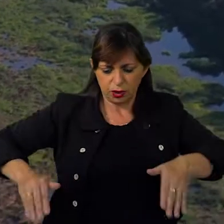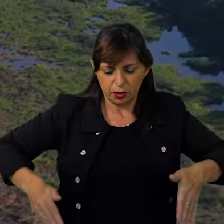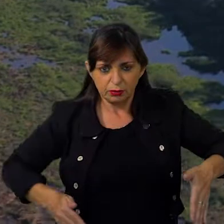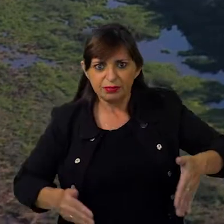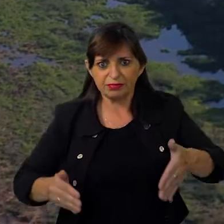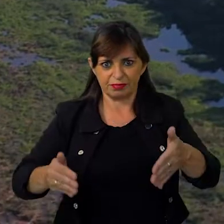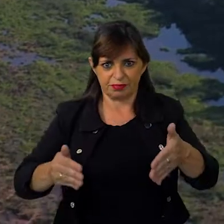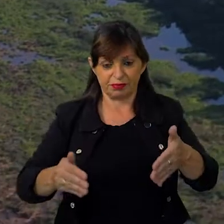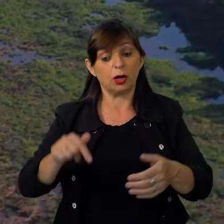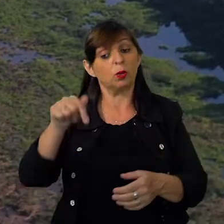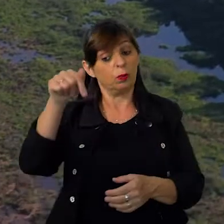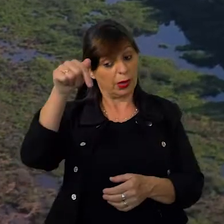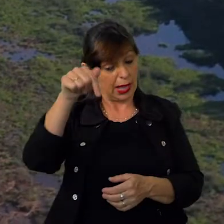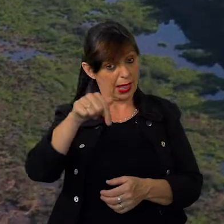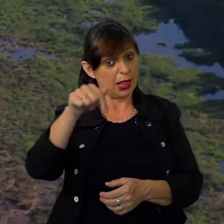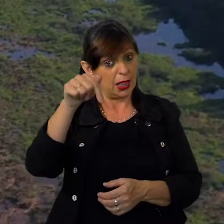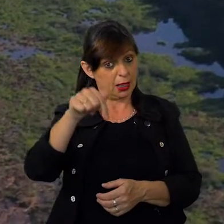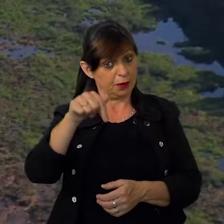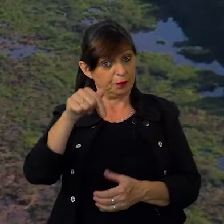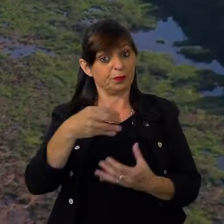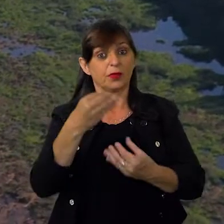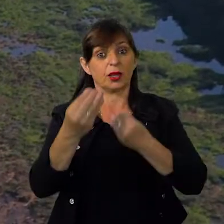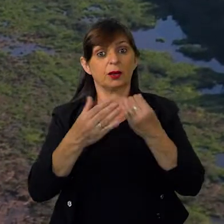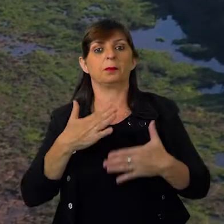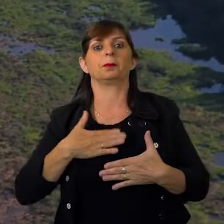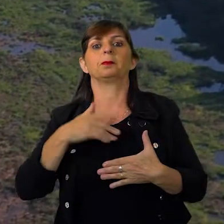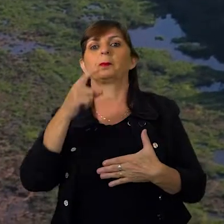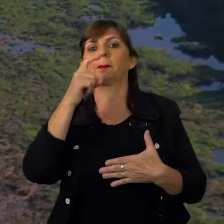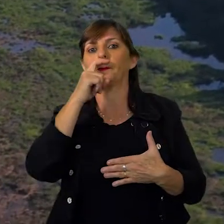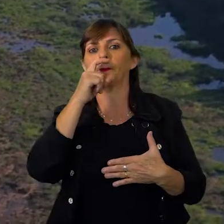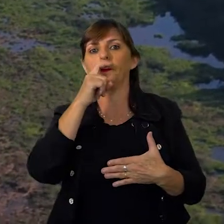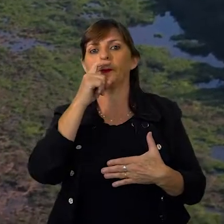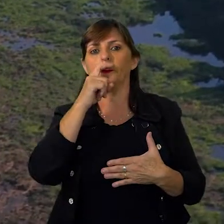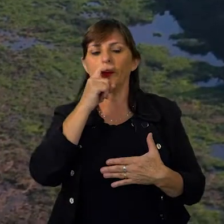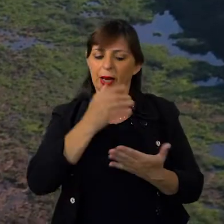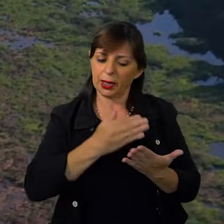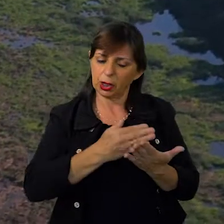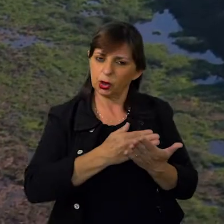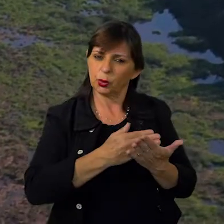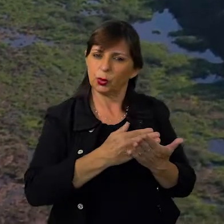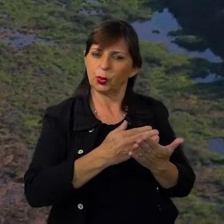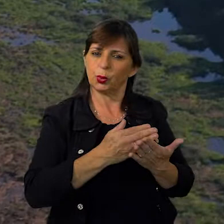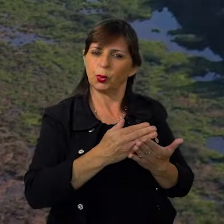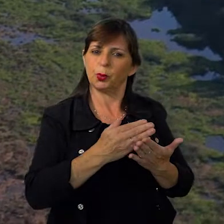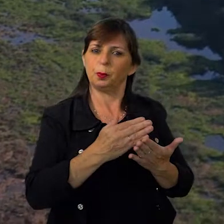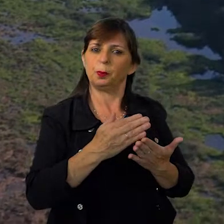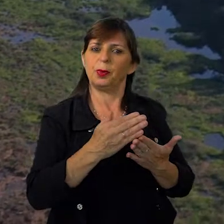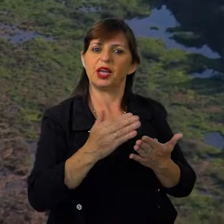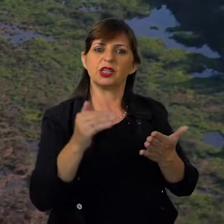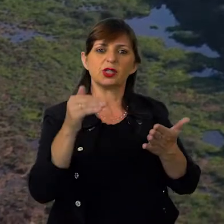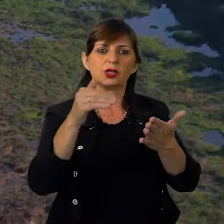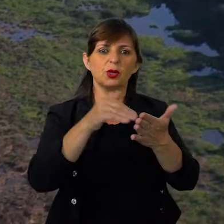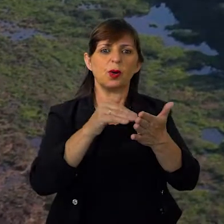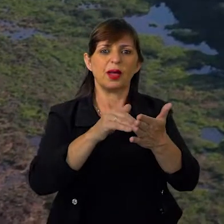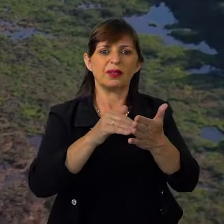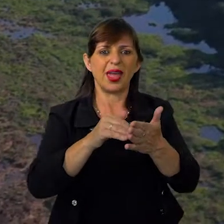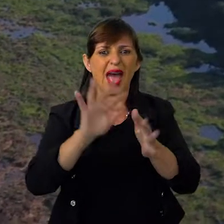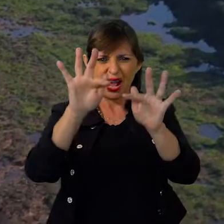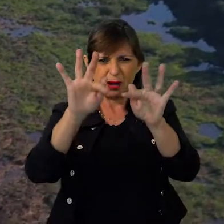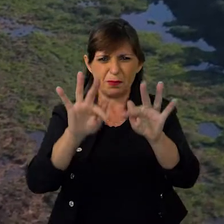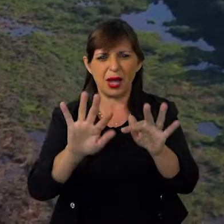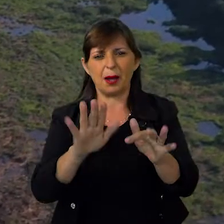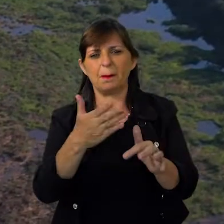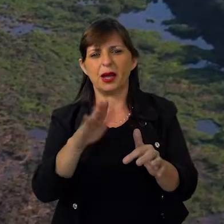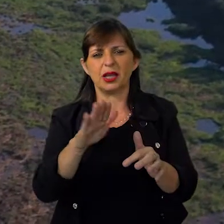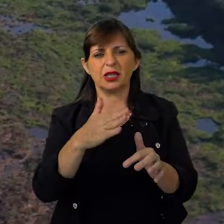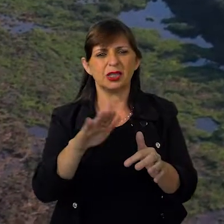ali que nem diz o meu pai passava da entrada um pouquinho acima até cruzar O Salto Grande era uma velocidade